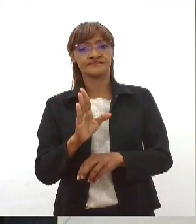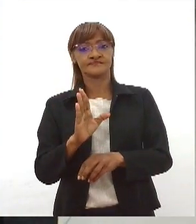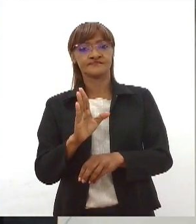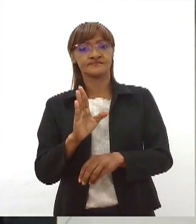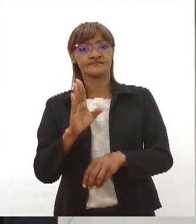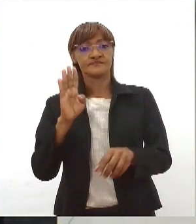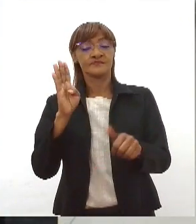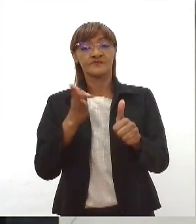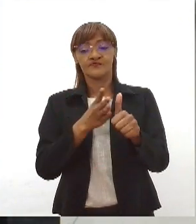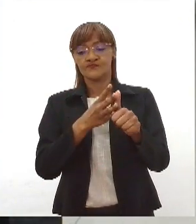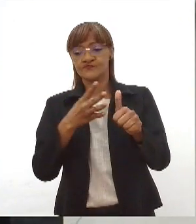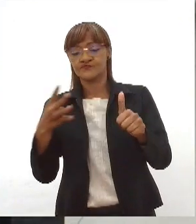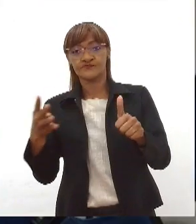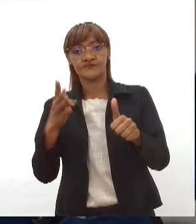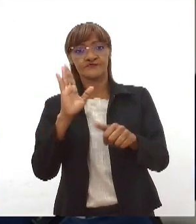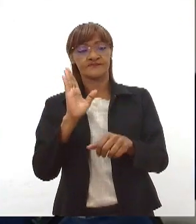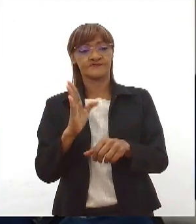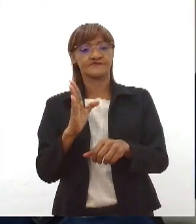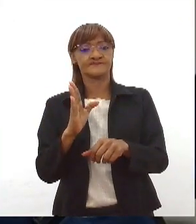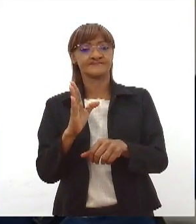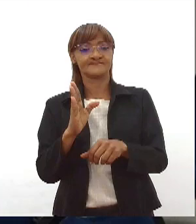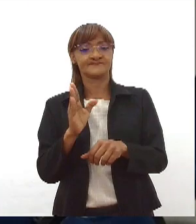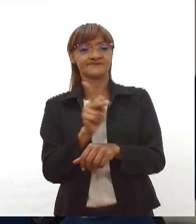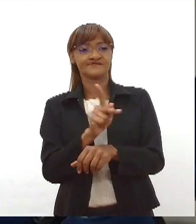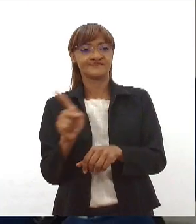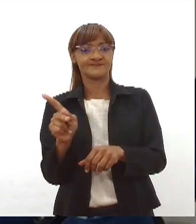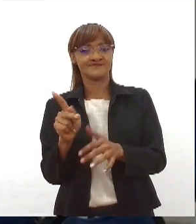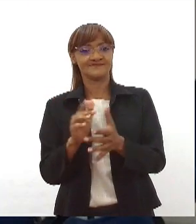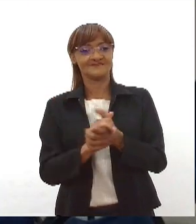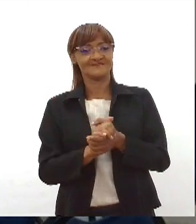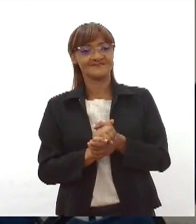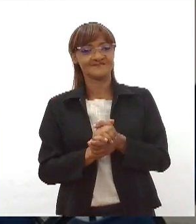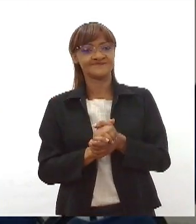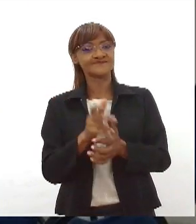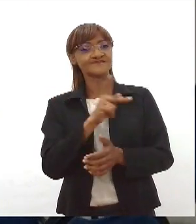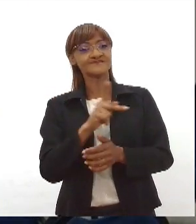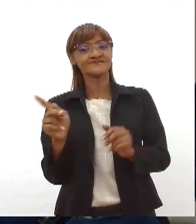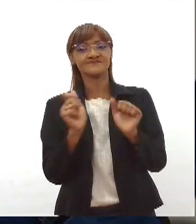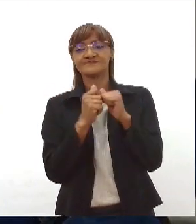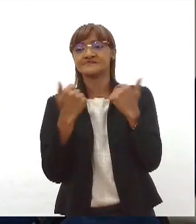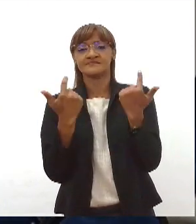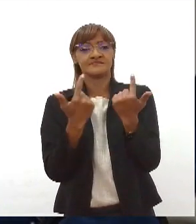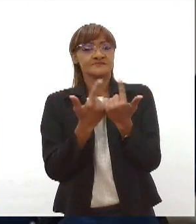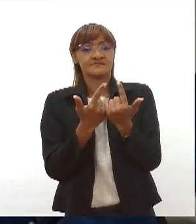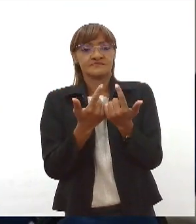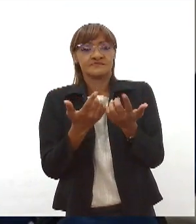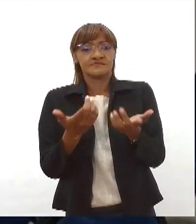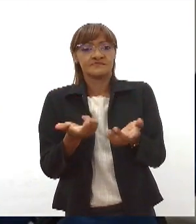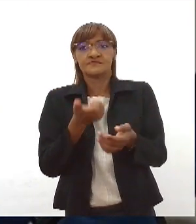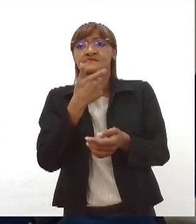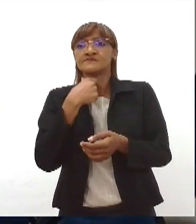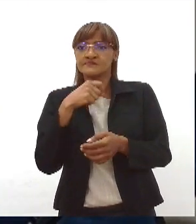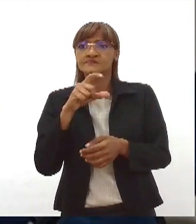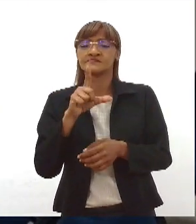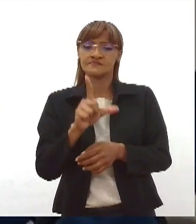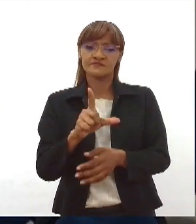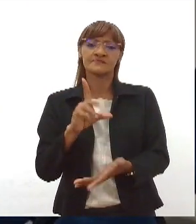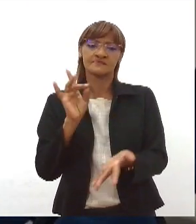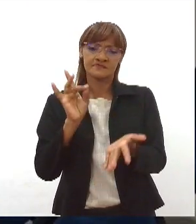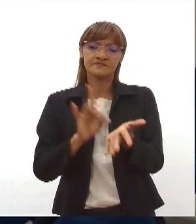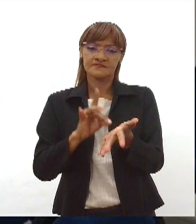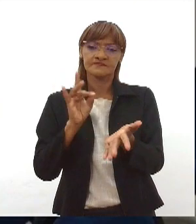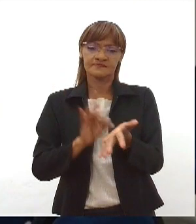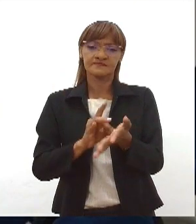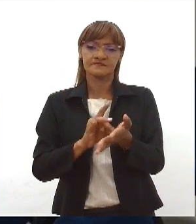à presidência da Lesi como presidente da Assembleia Luciano fez uma verdadeira revolução